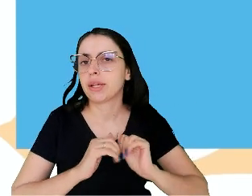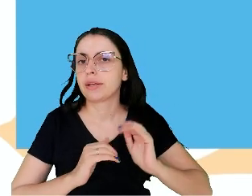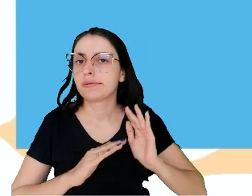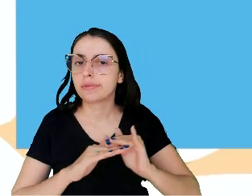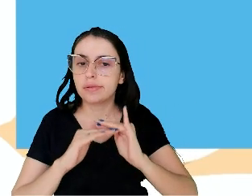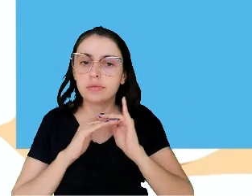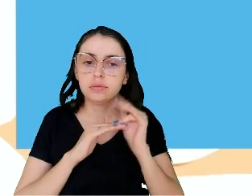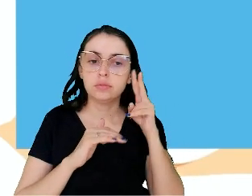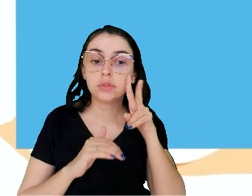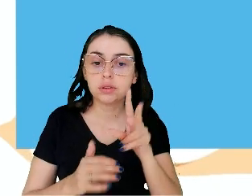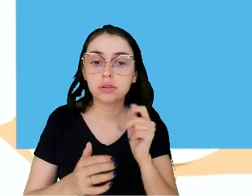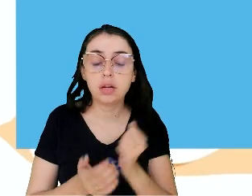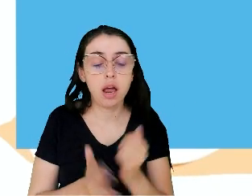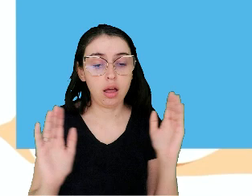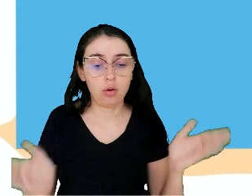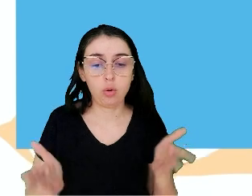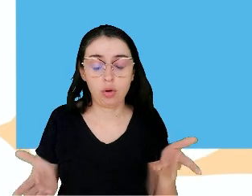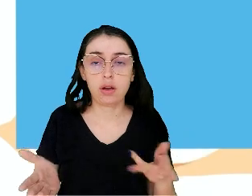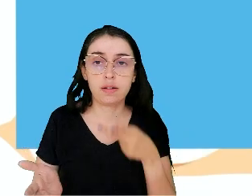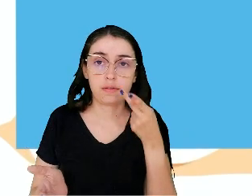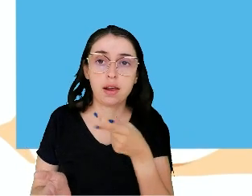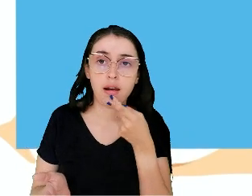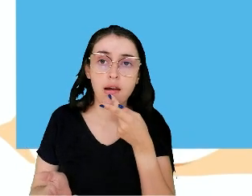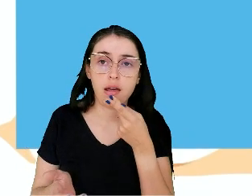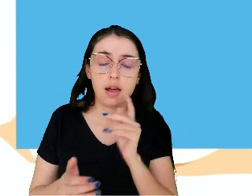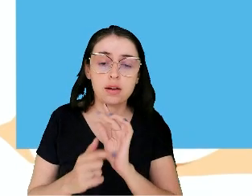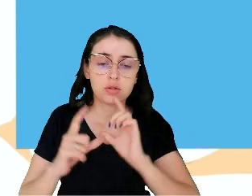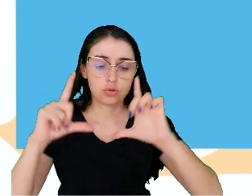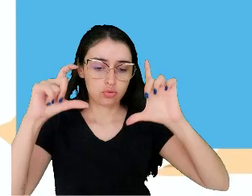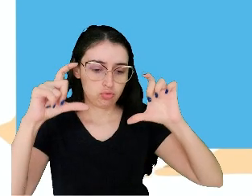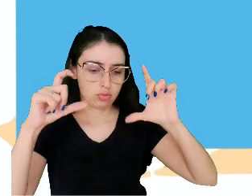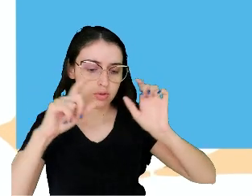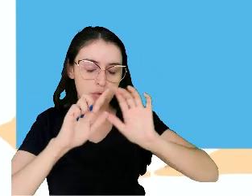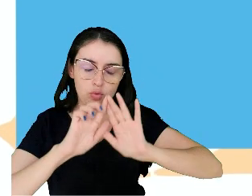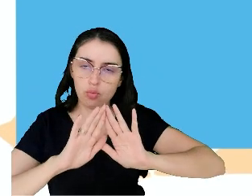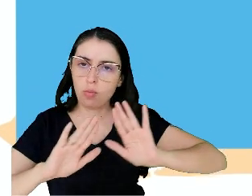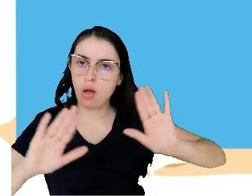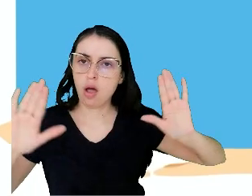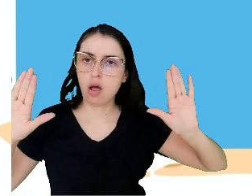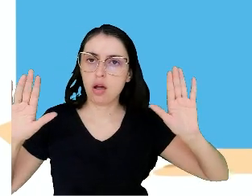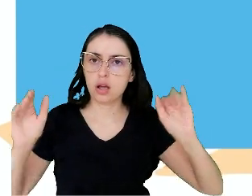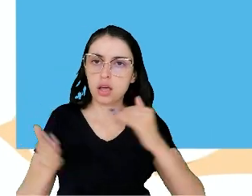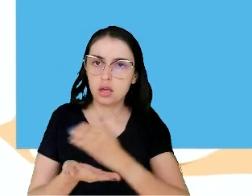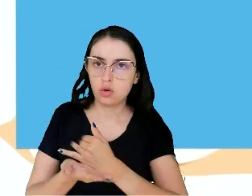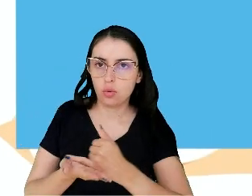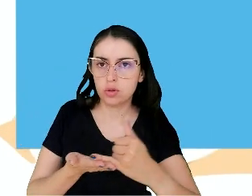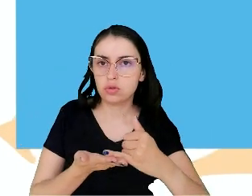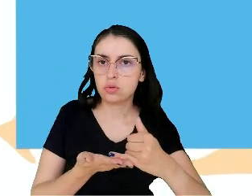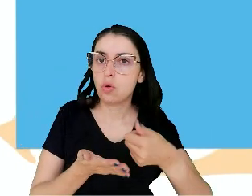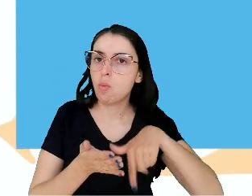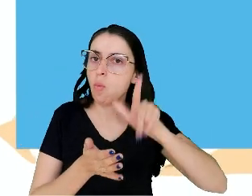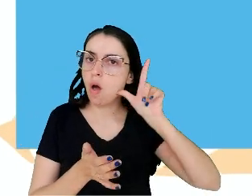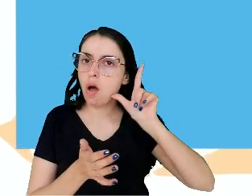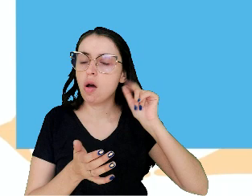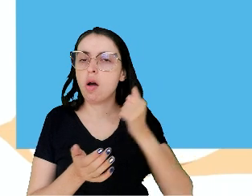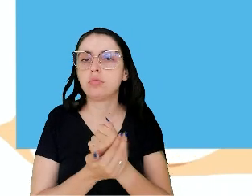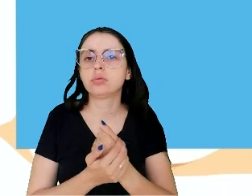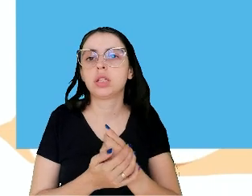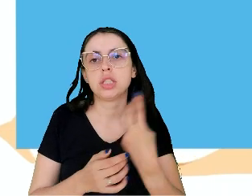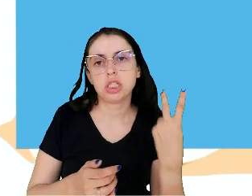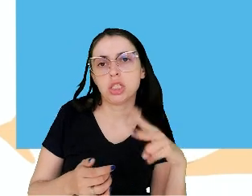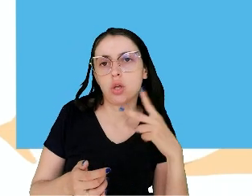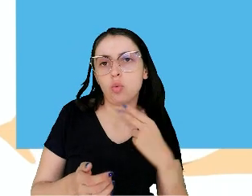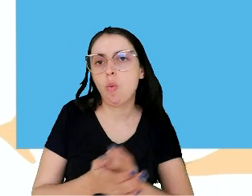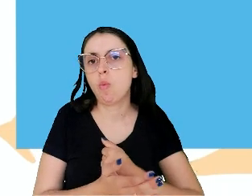E agora eu vou anunciar a exposição de fotos que iniciou, né, ontem, hoje é a